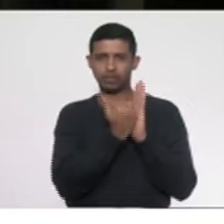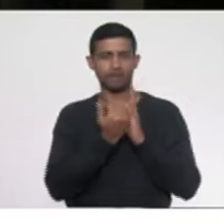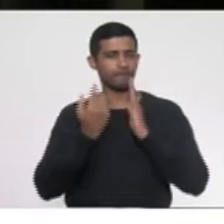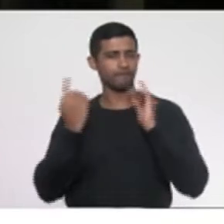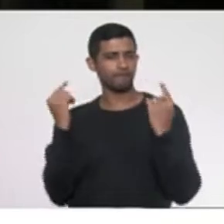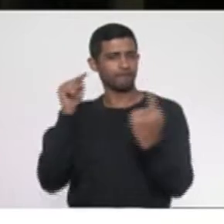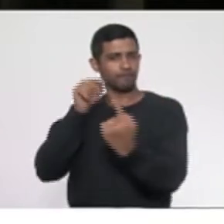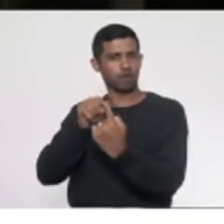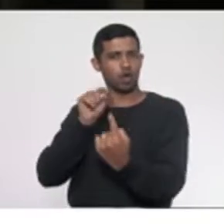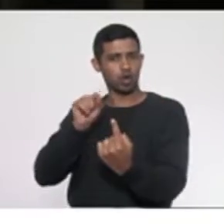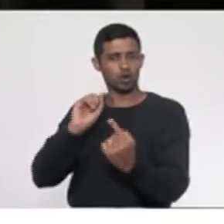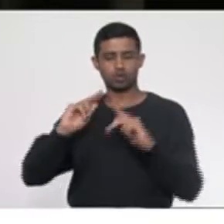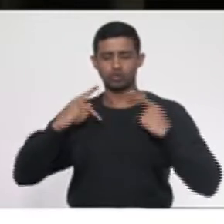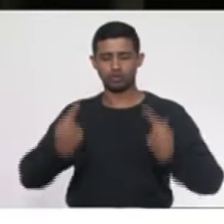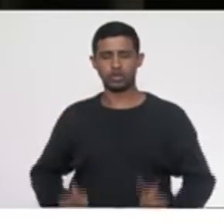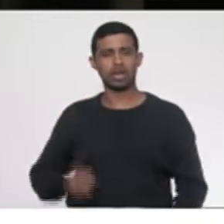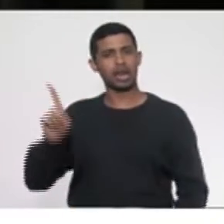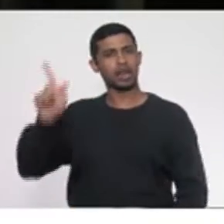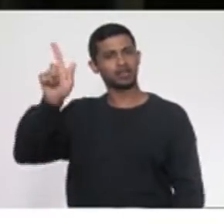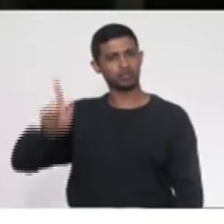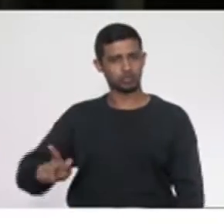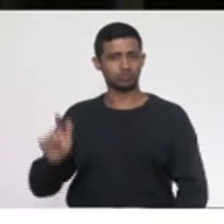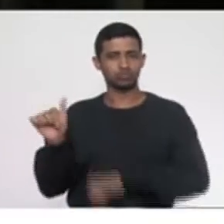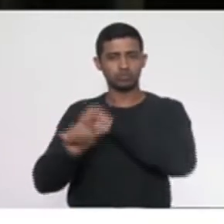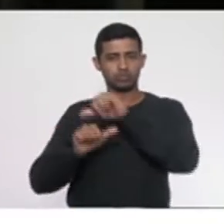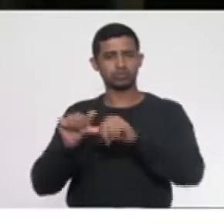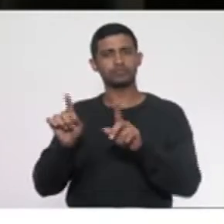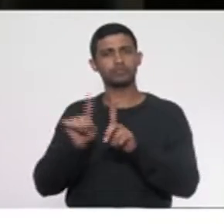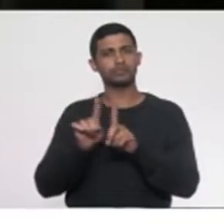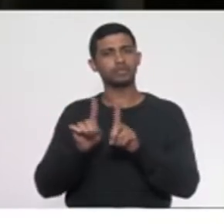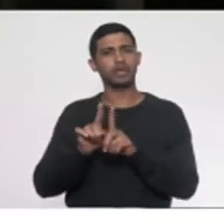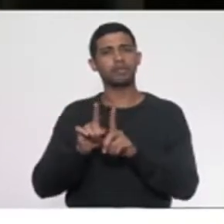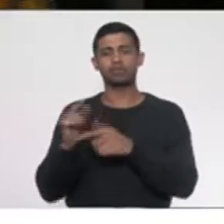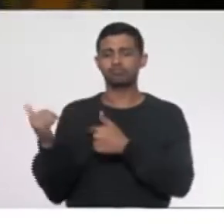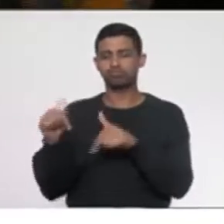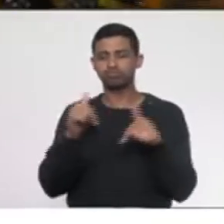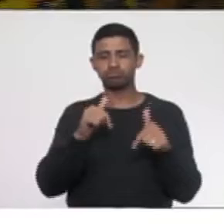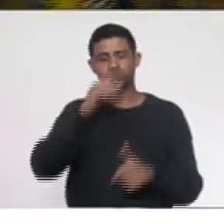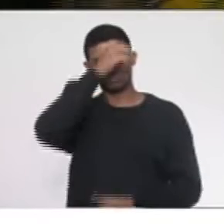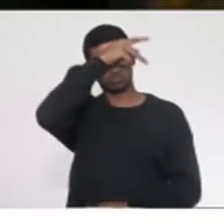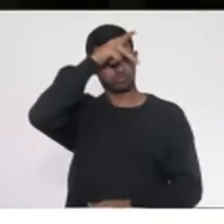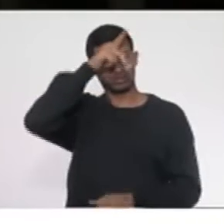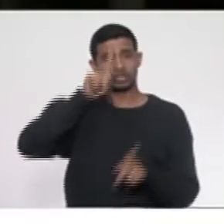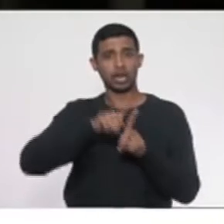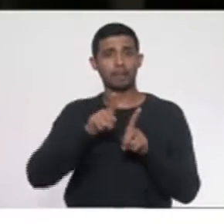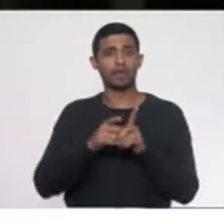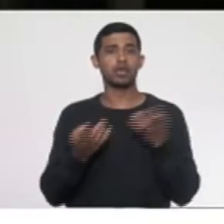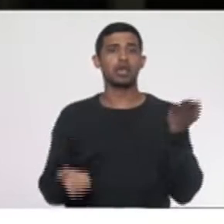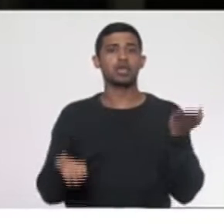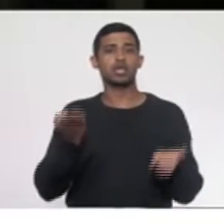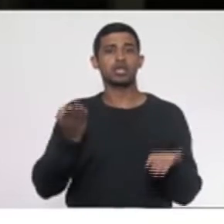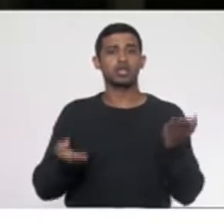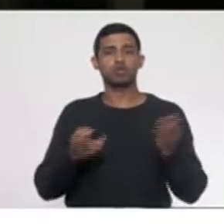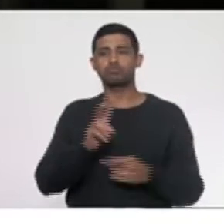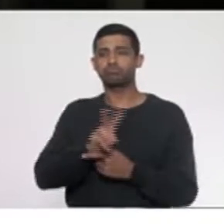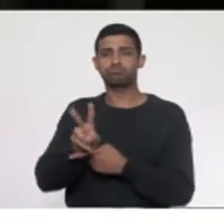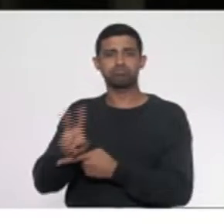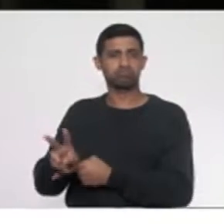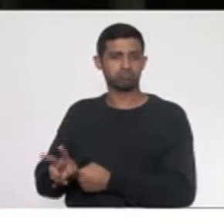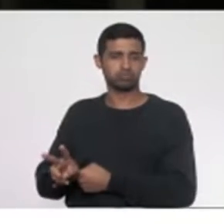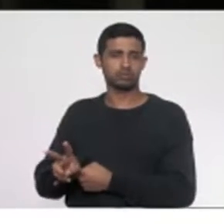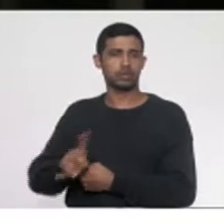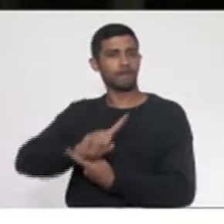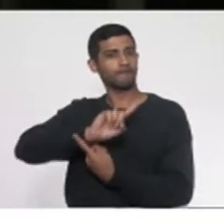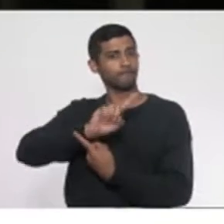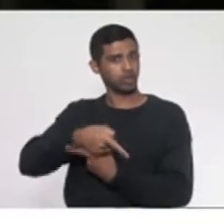objetivando a modernização da gestão, a aceleração da eficiência pública e o equilíbrio fiscal, vírgula. E